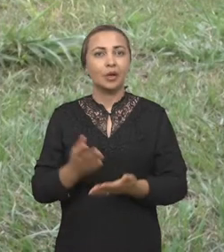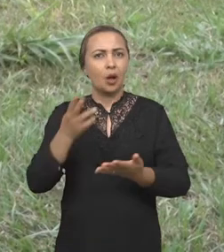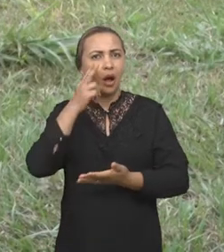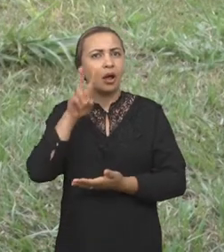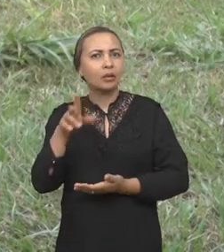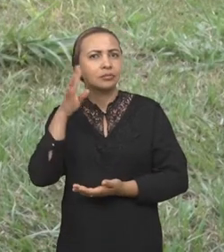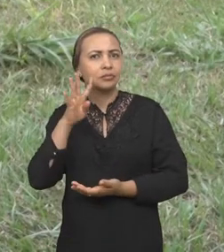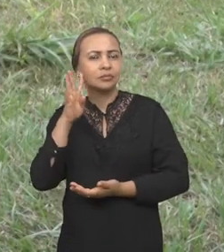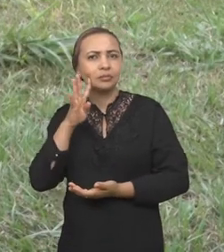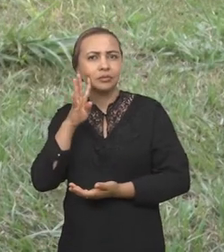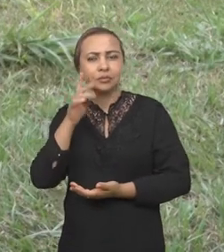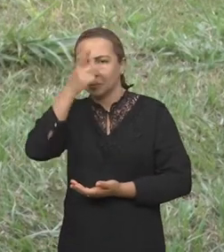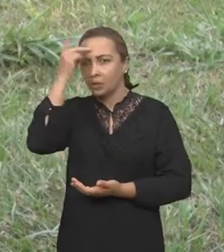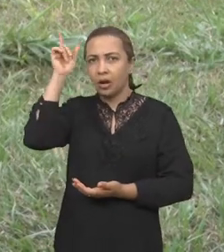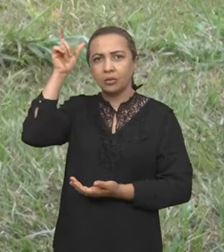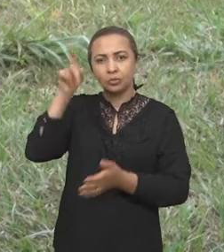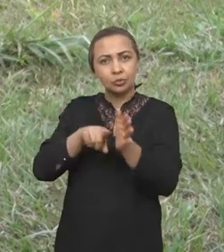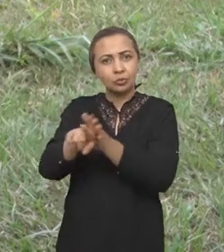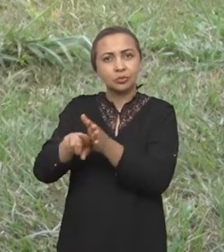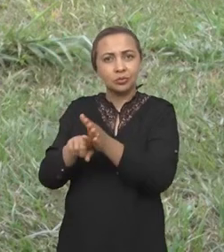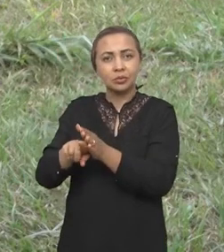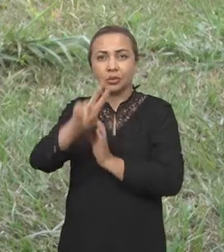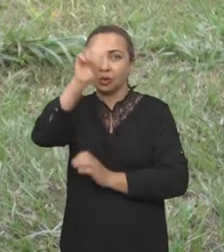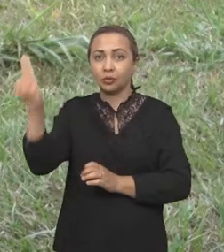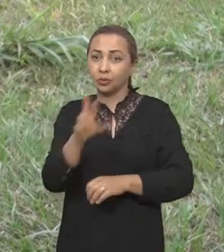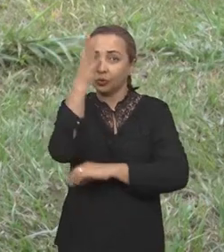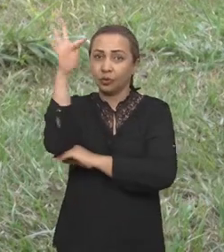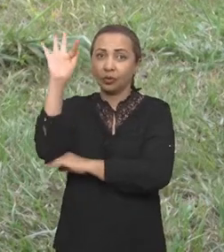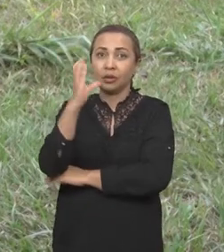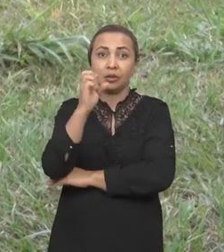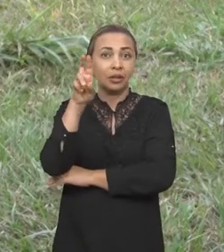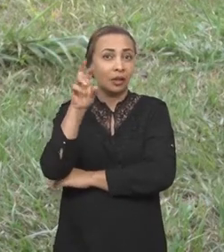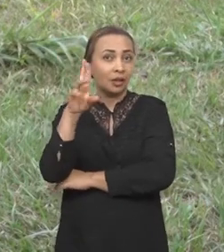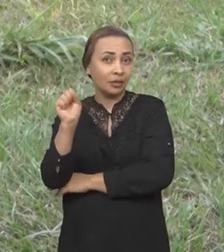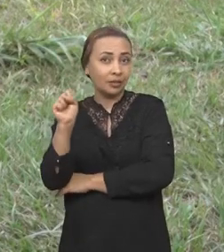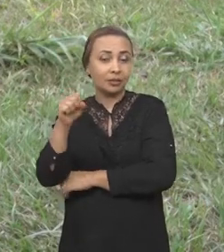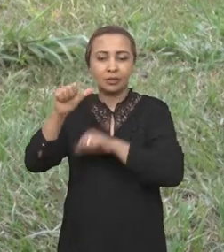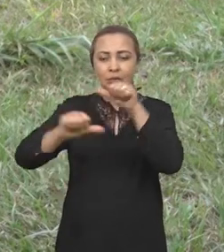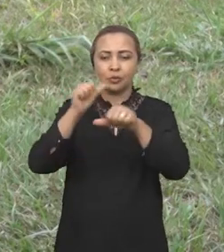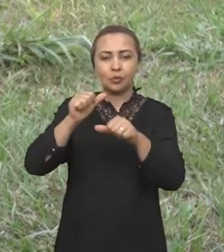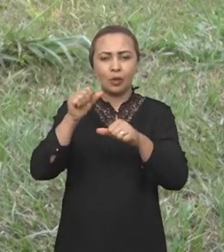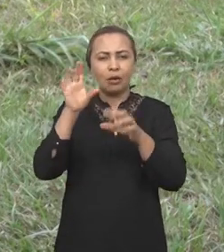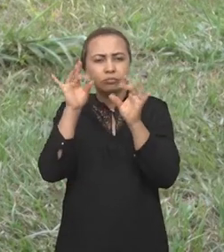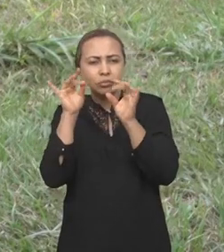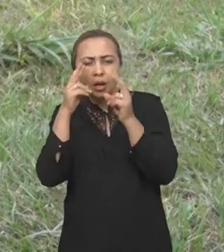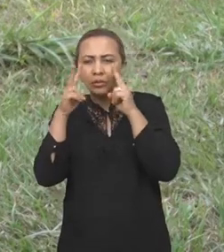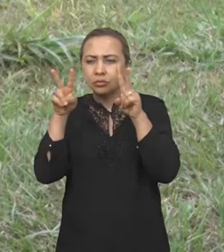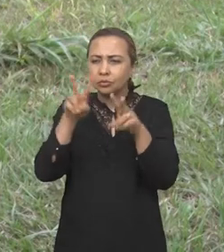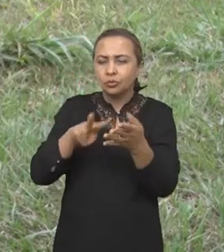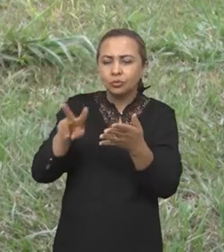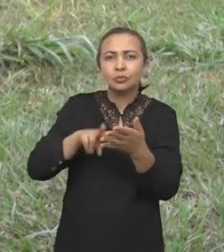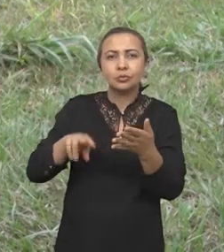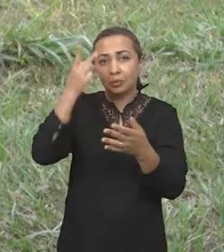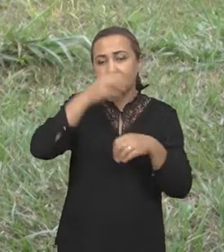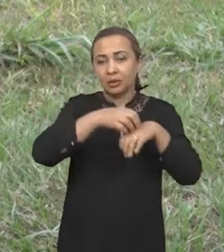Agora olha só que interessante, pesquisadores da Universidade Federal do Ceará desenvolveram um sistema sensorial ótico para monitoramento de dutos